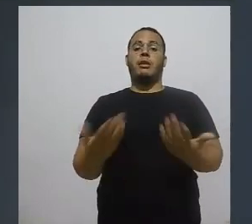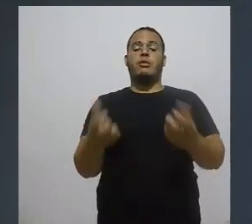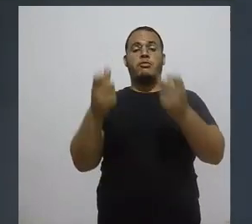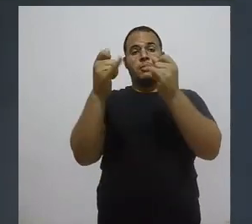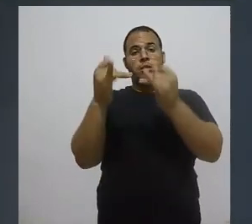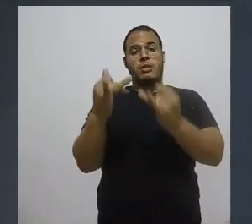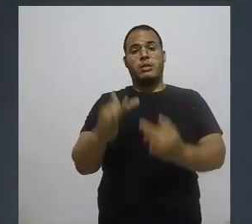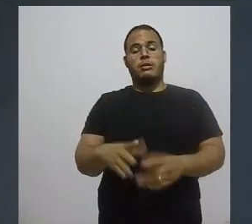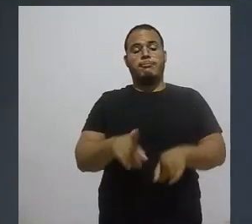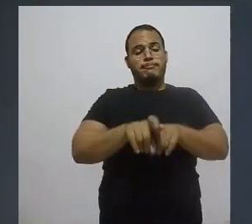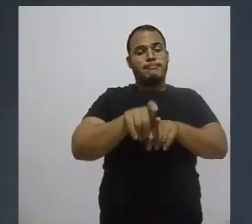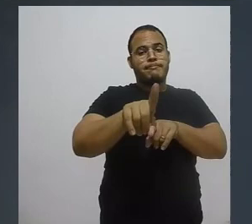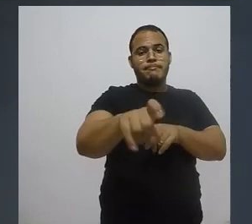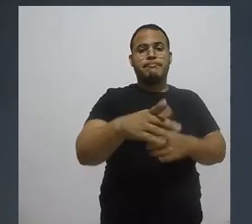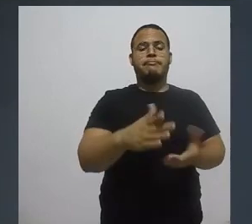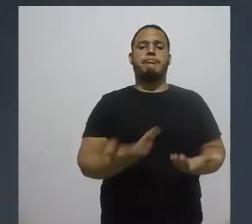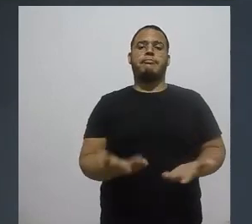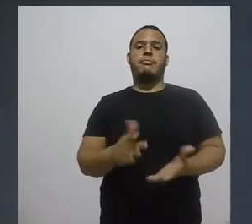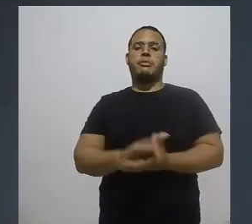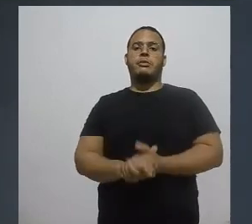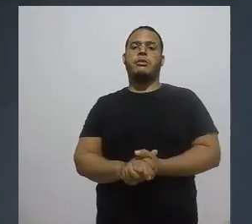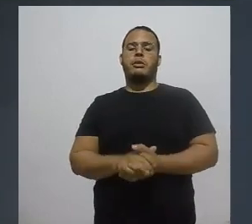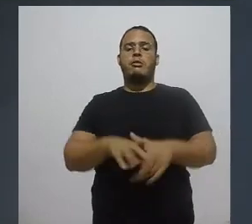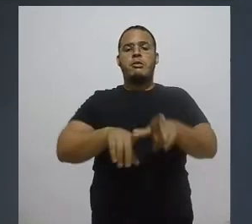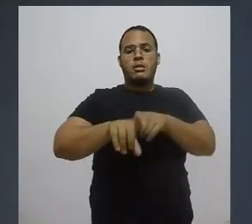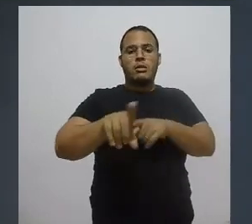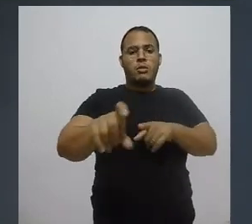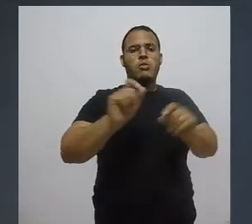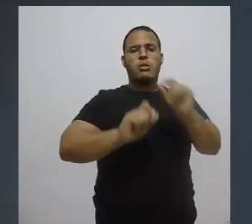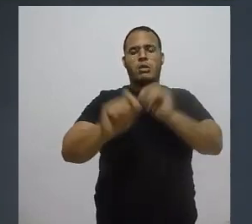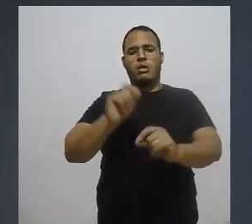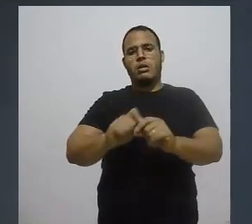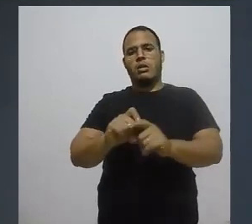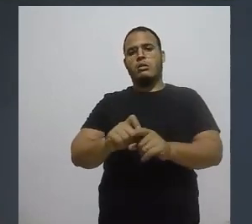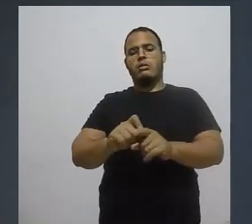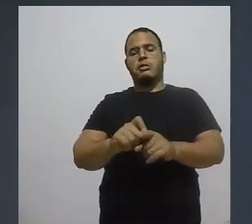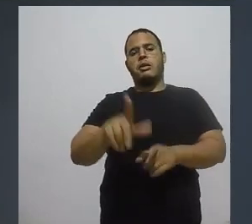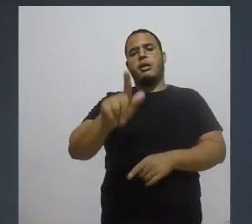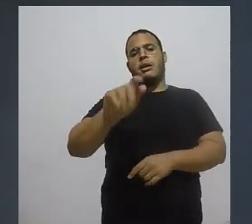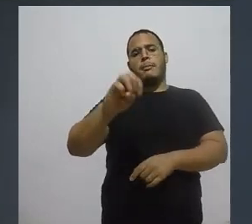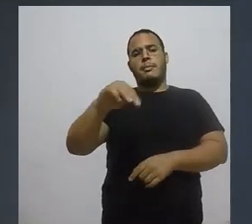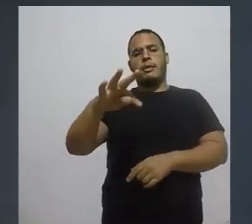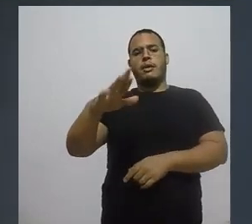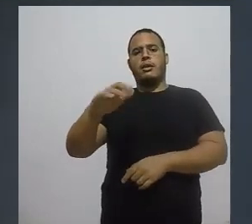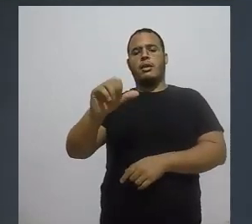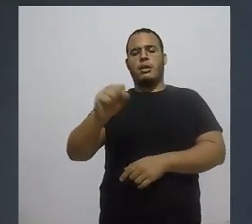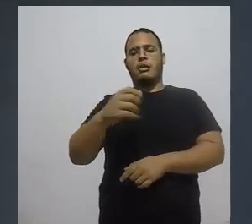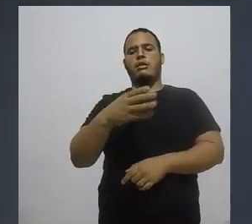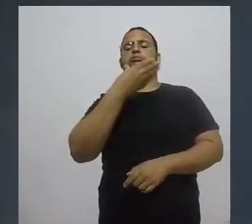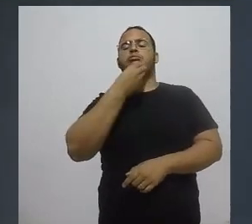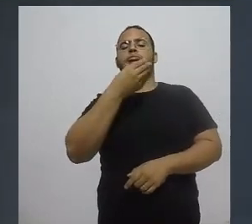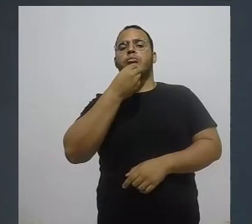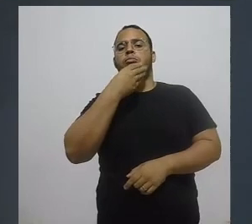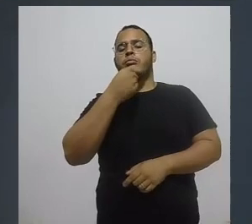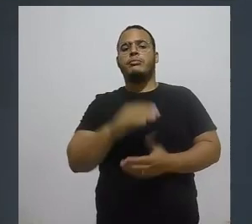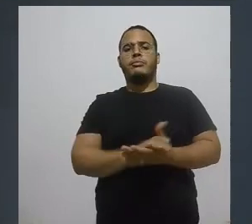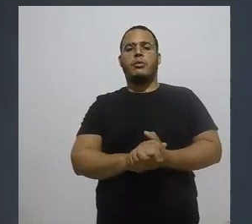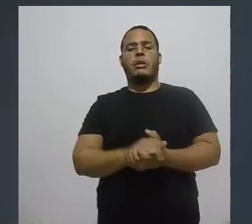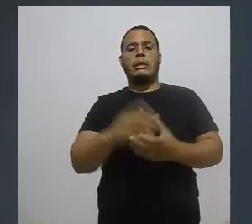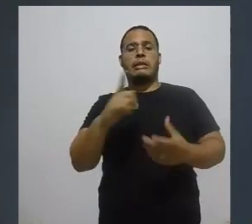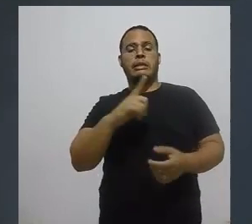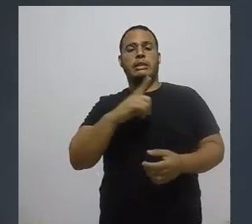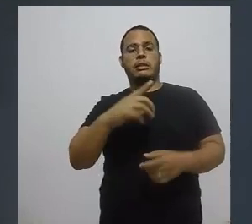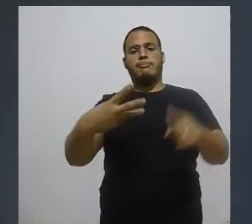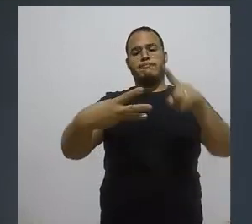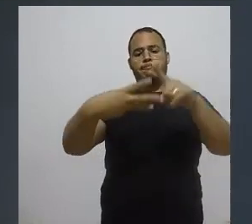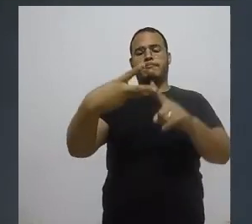os espermatozoides. Espermatozoides são o quê? Gametas masculinos, como a gente já viu, e ele é composto por